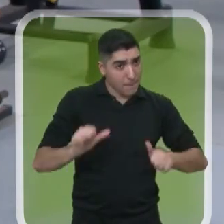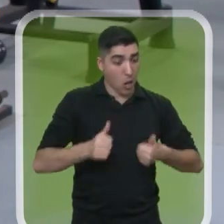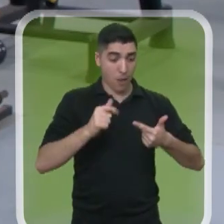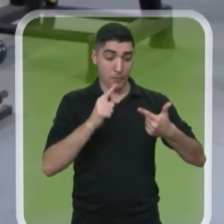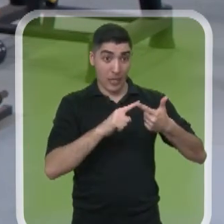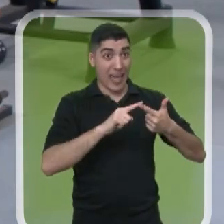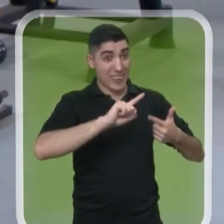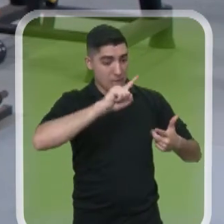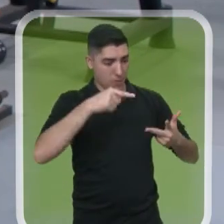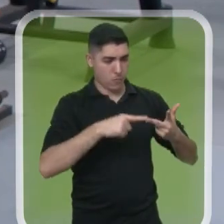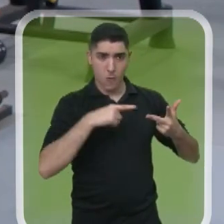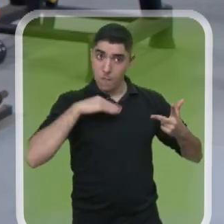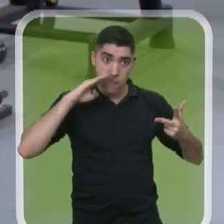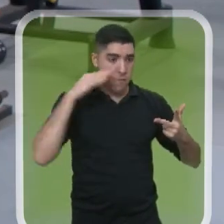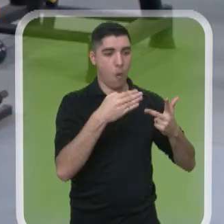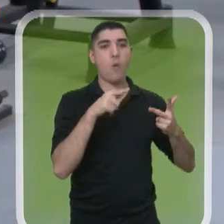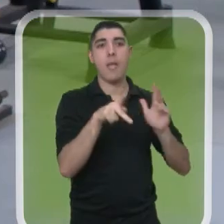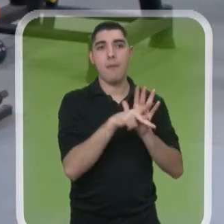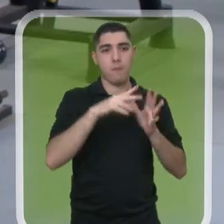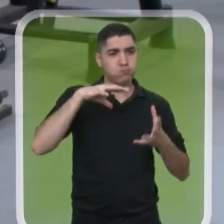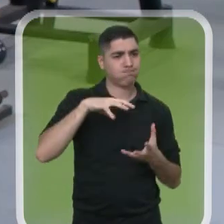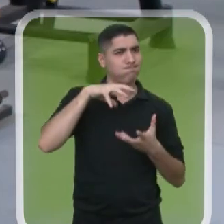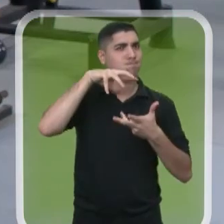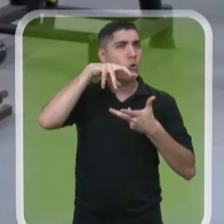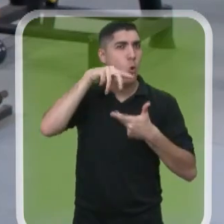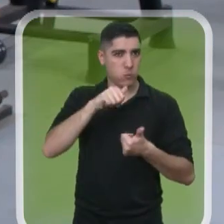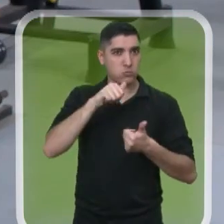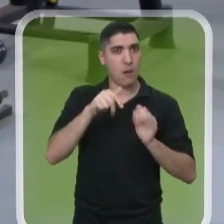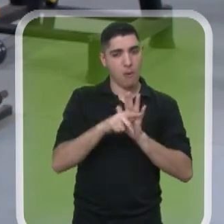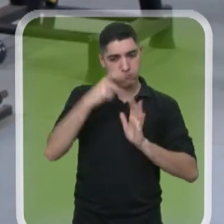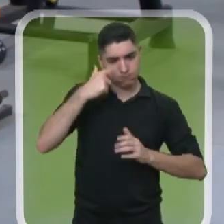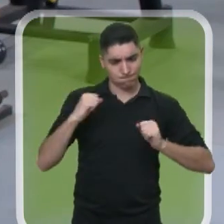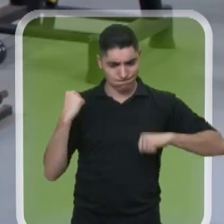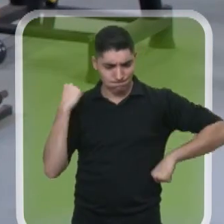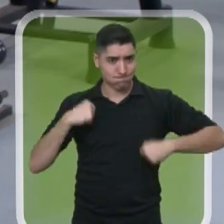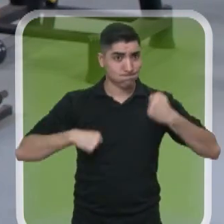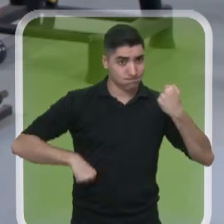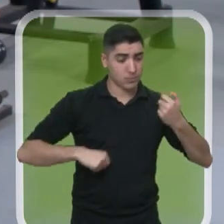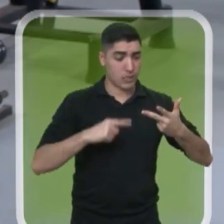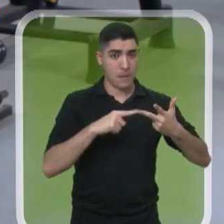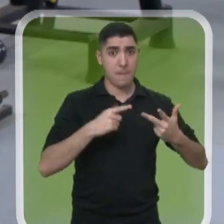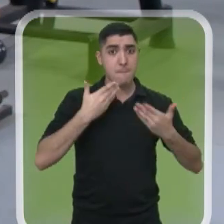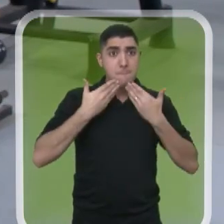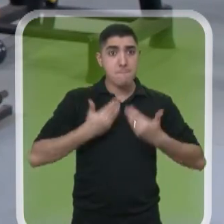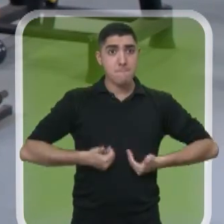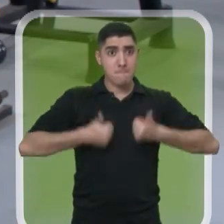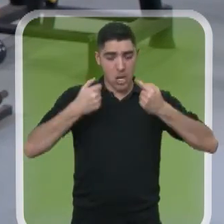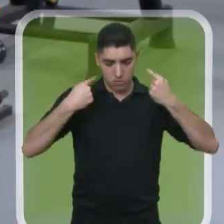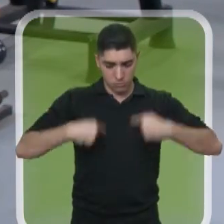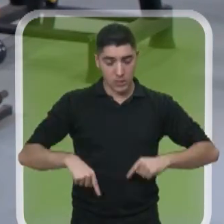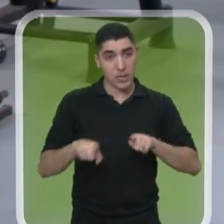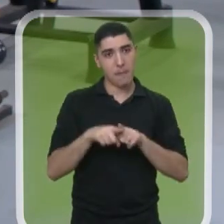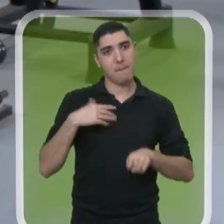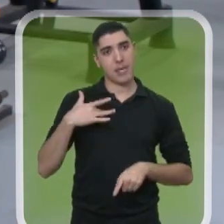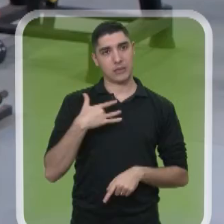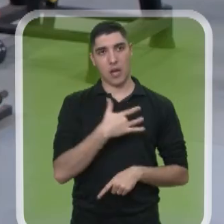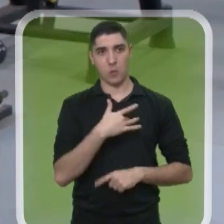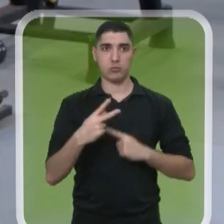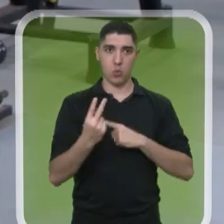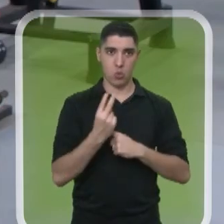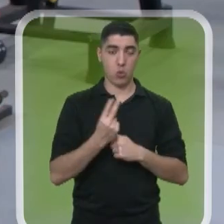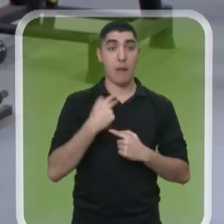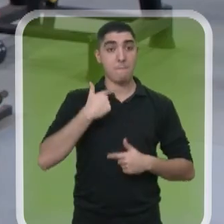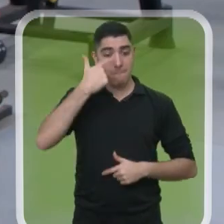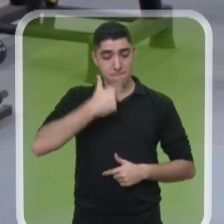aí é o nosso foco para o Mr. Universo, que a gente vai fazer o que for melhor para o físico, preservando a minha saúde, para que eu chegue na minha melhor